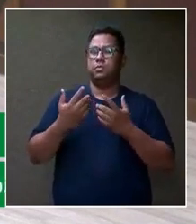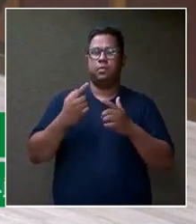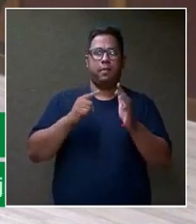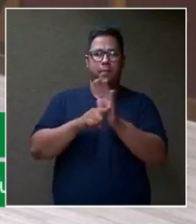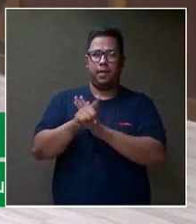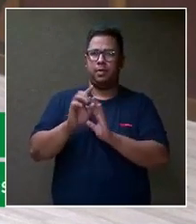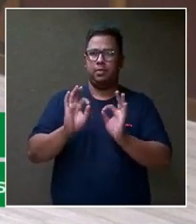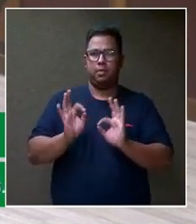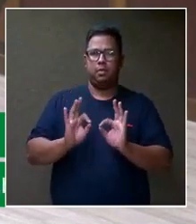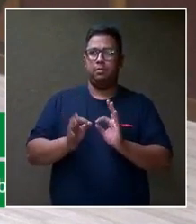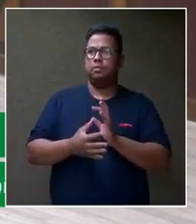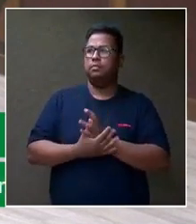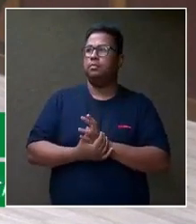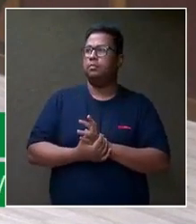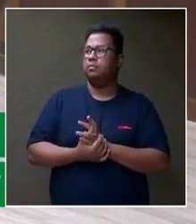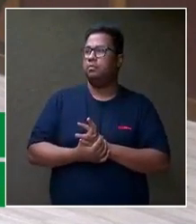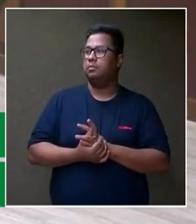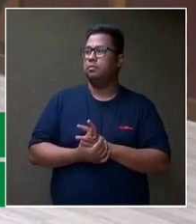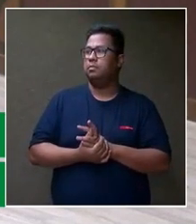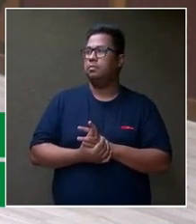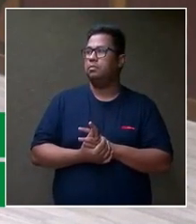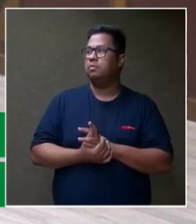Sem